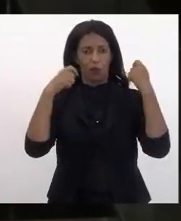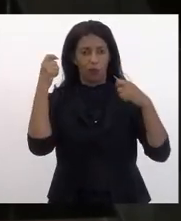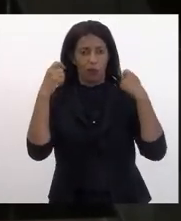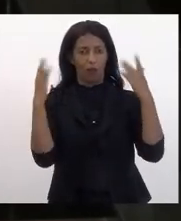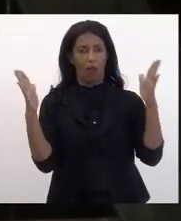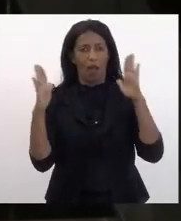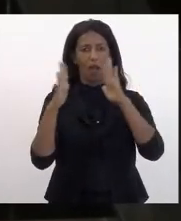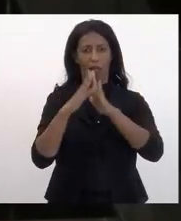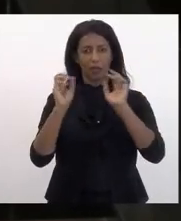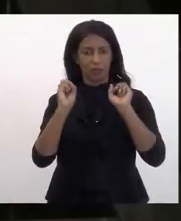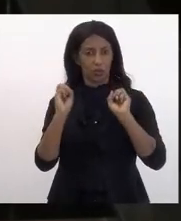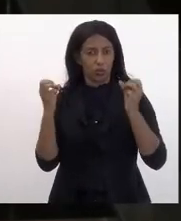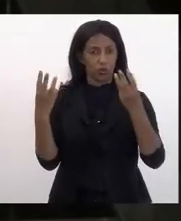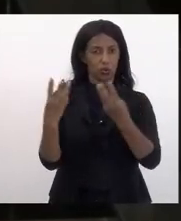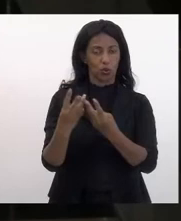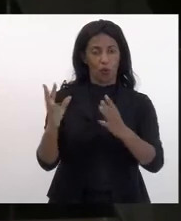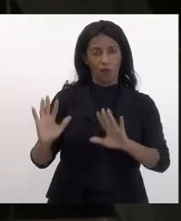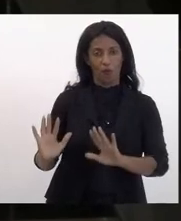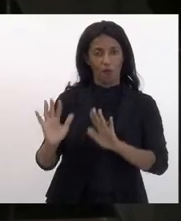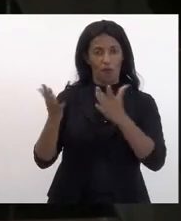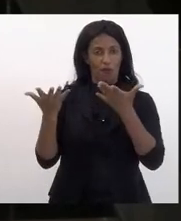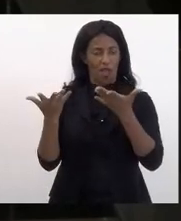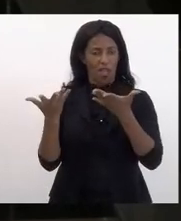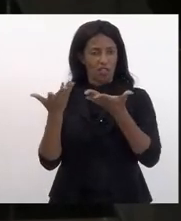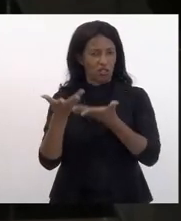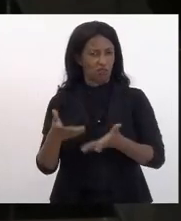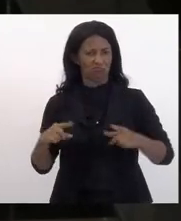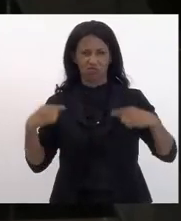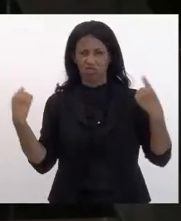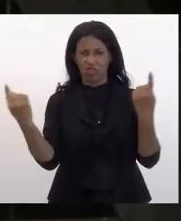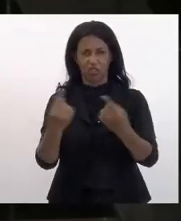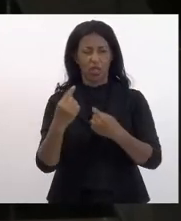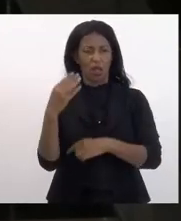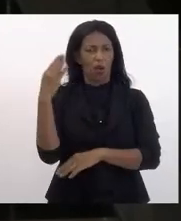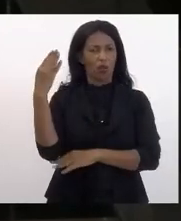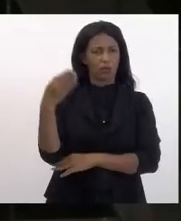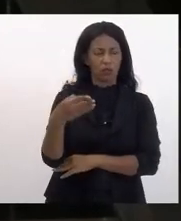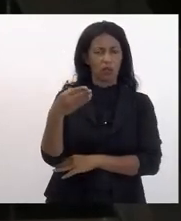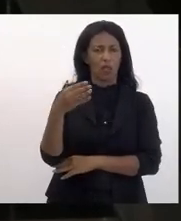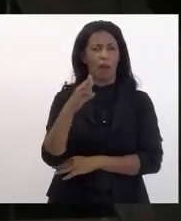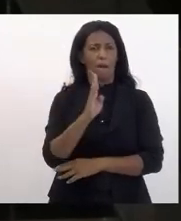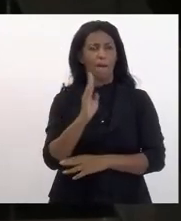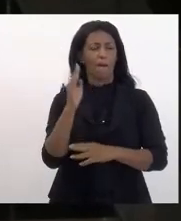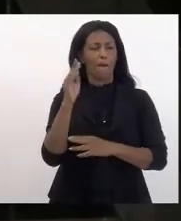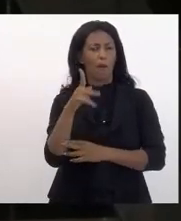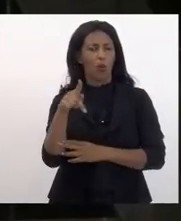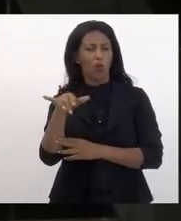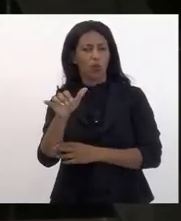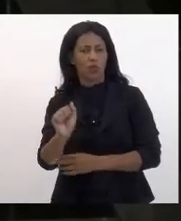casa de espetáculos, festas e eventos em geral, hotéis,